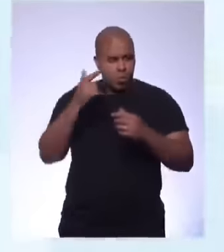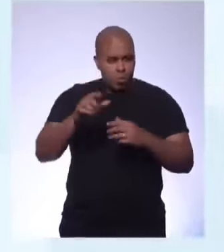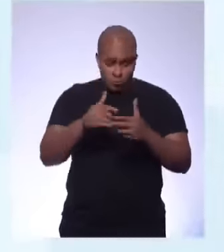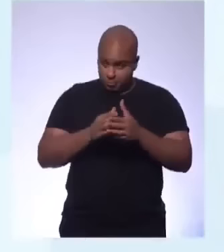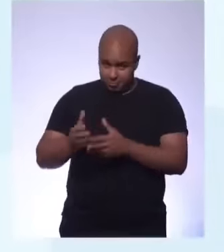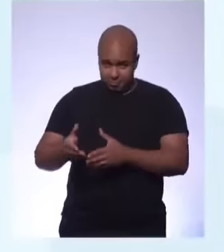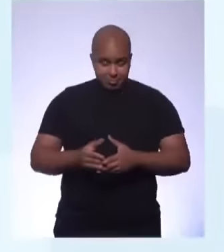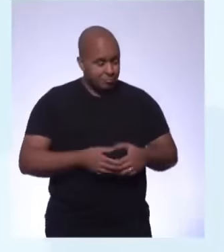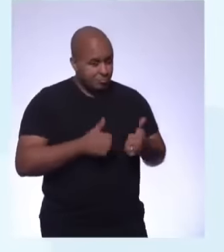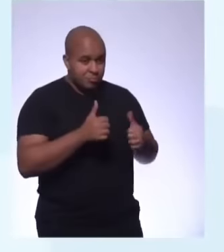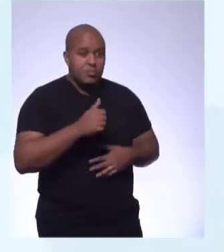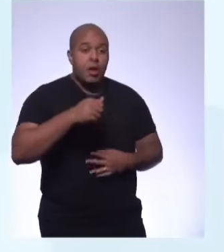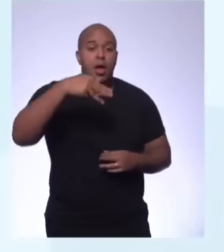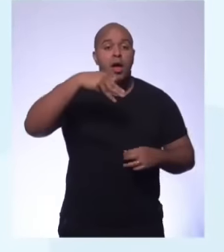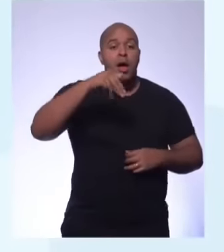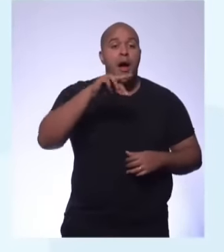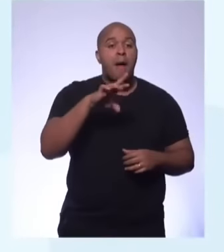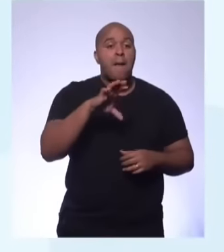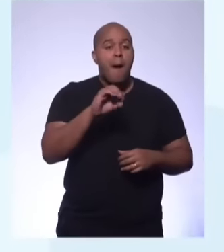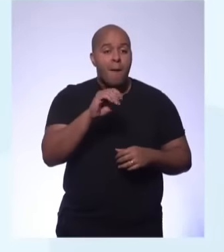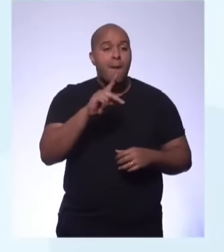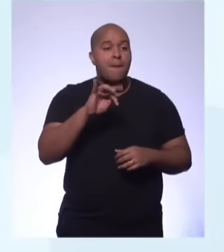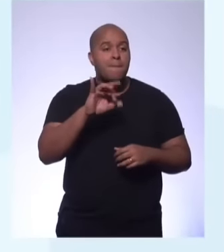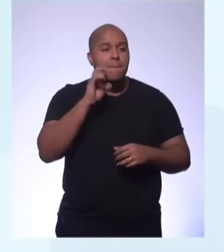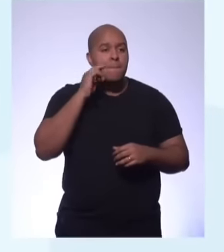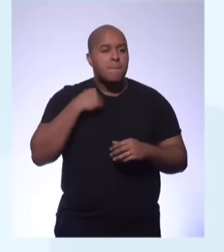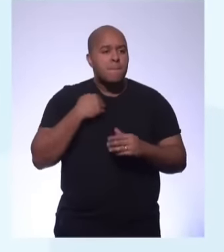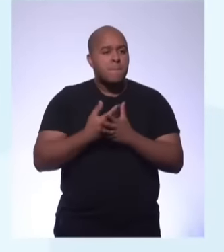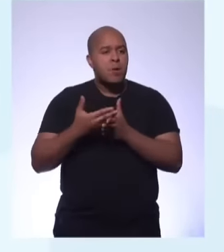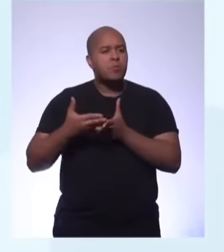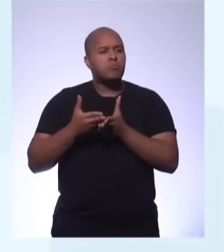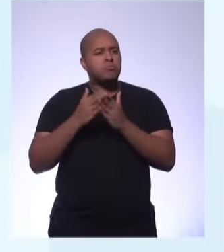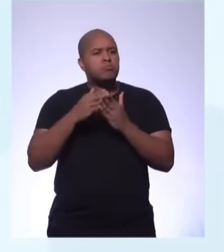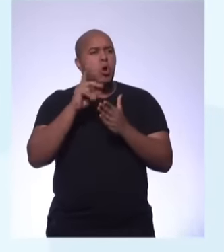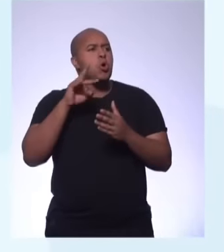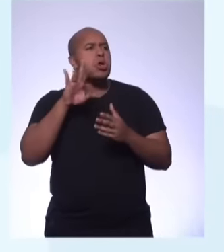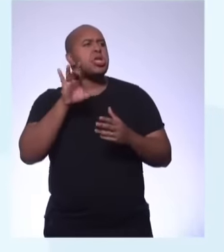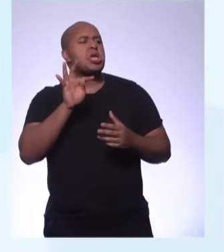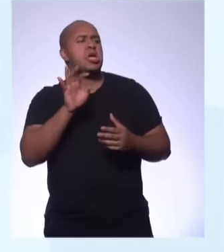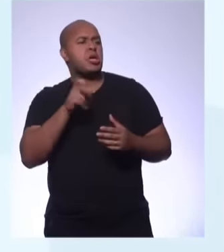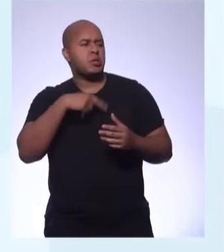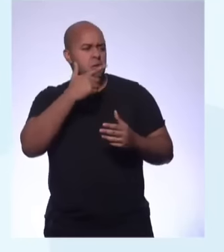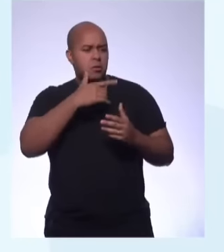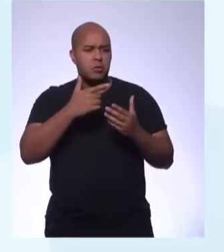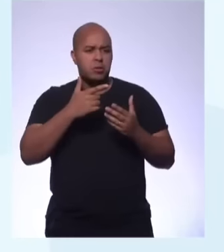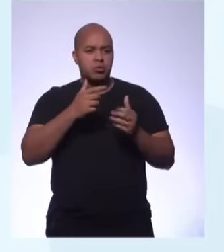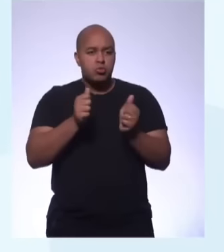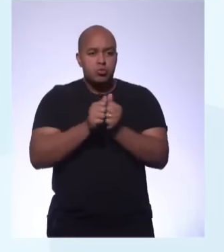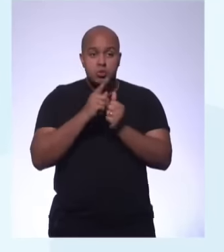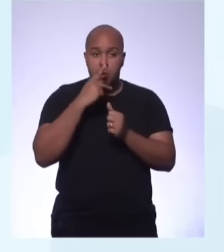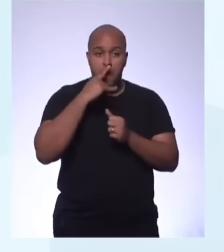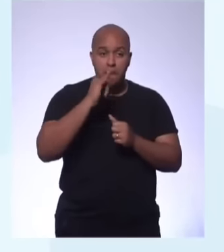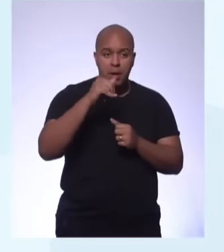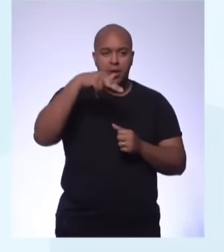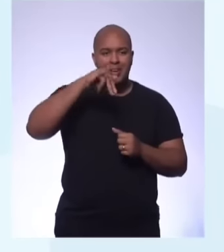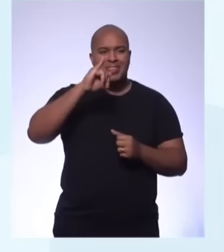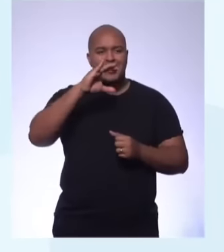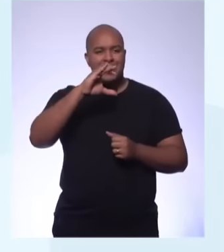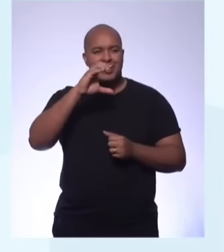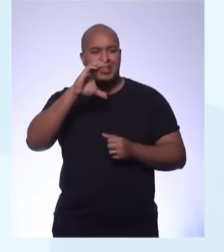lá? Marco Polo esteve no Oriente acompanhado do seu pai Nicolò e de seu